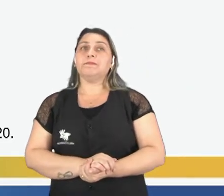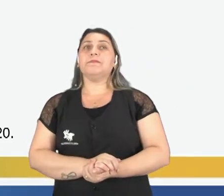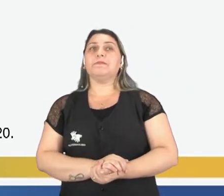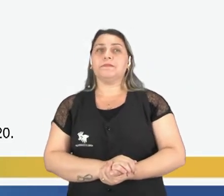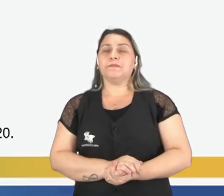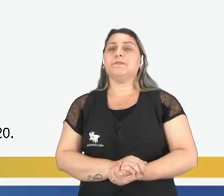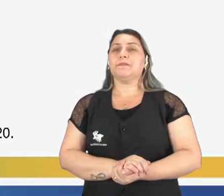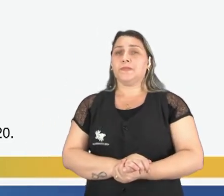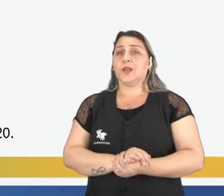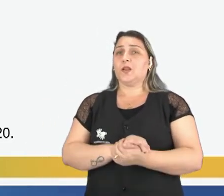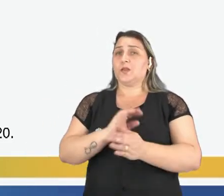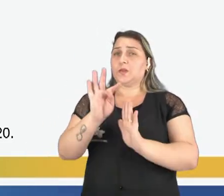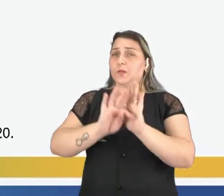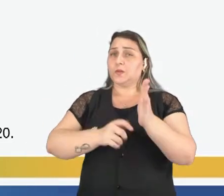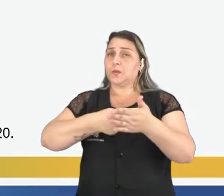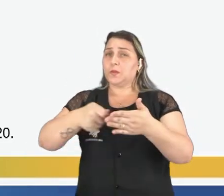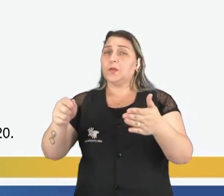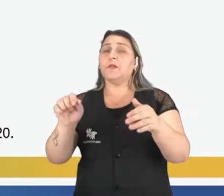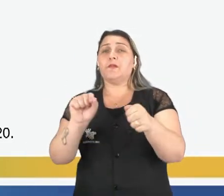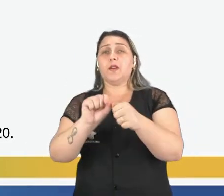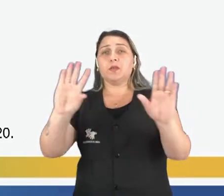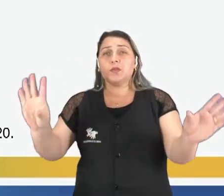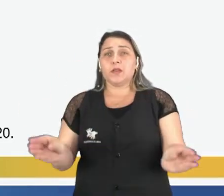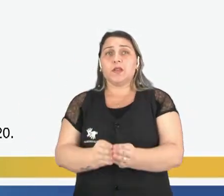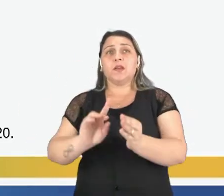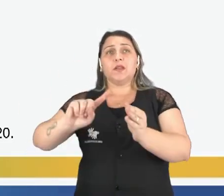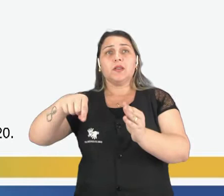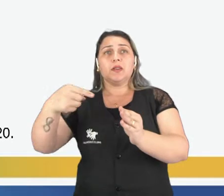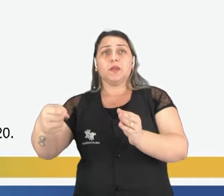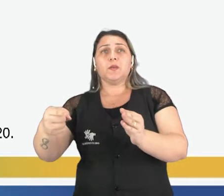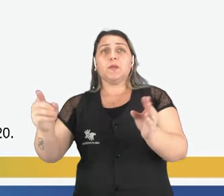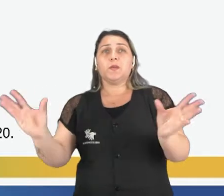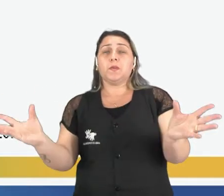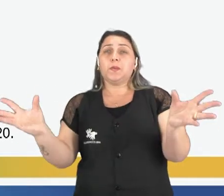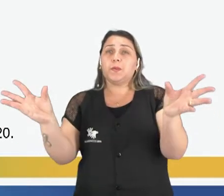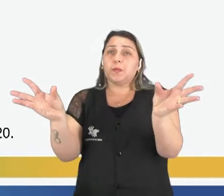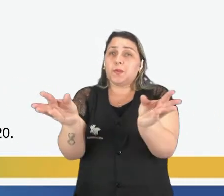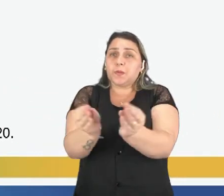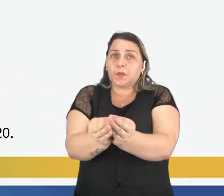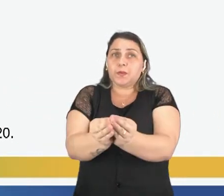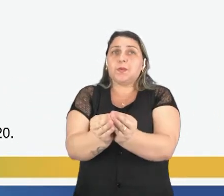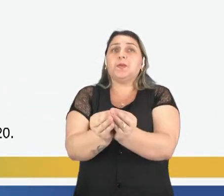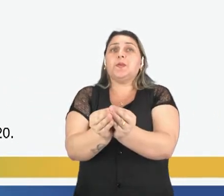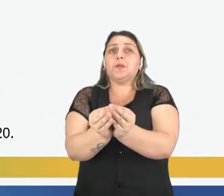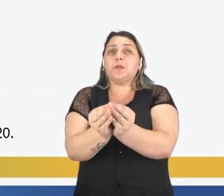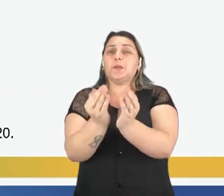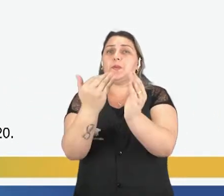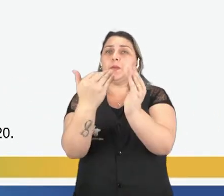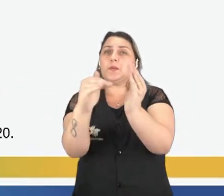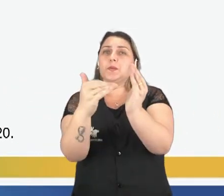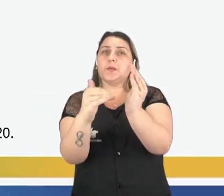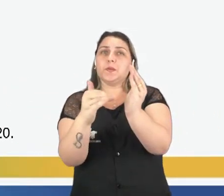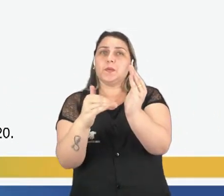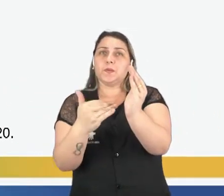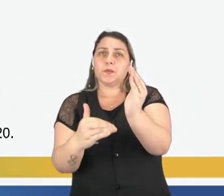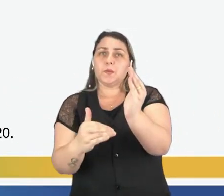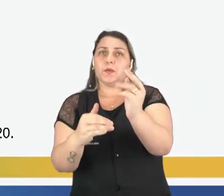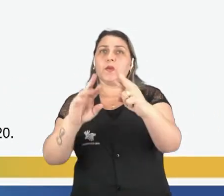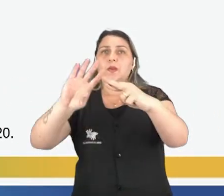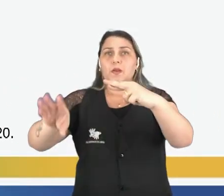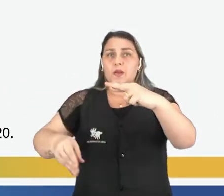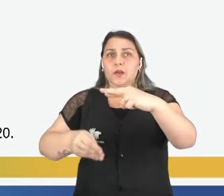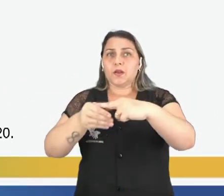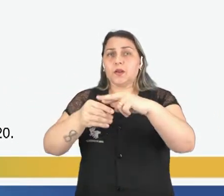texto todo, faço um resumo. Depois, ó, uma inclusão de citações da obra resenhada para ilustrar